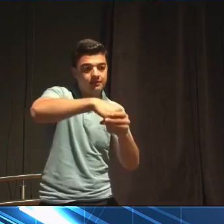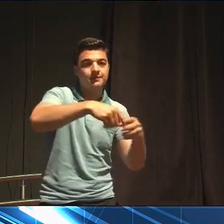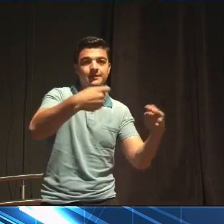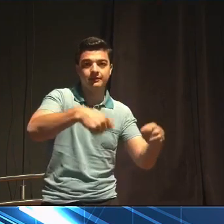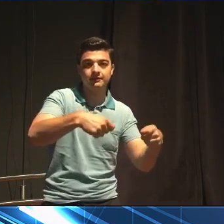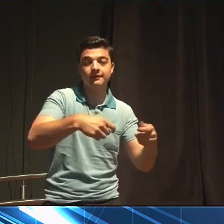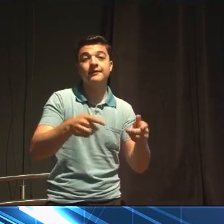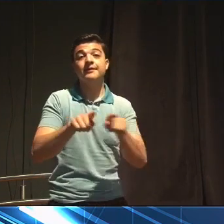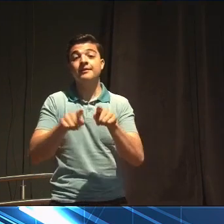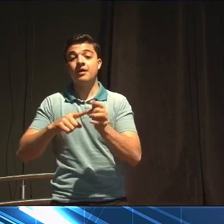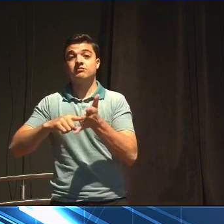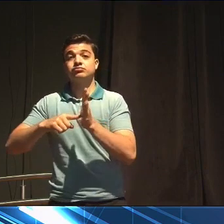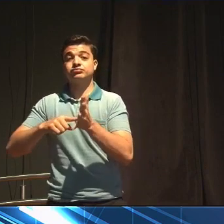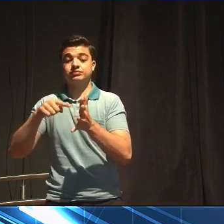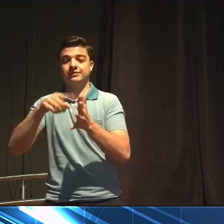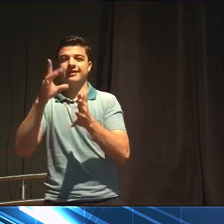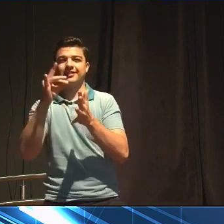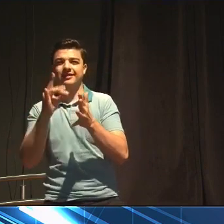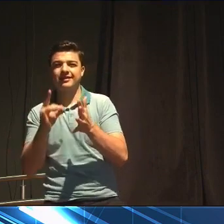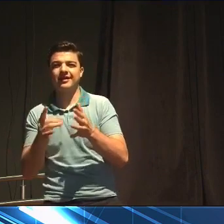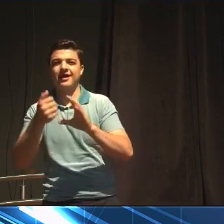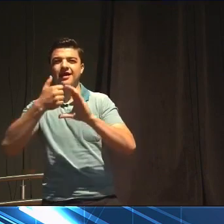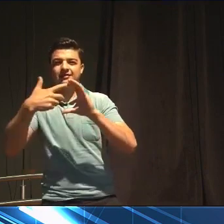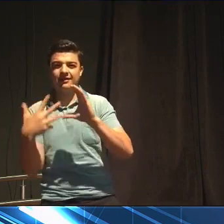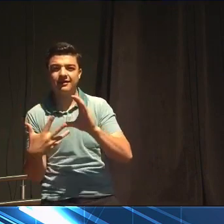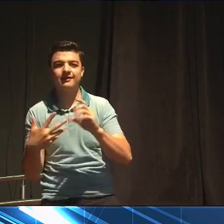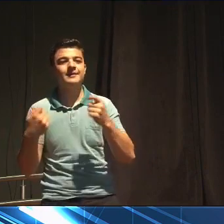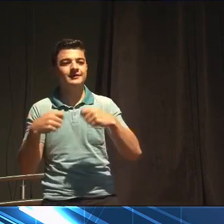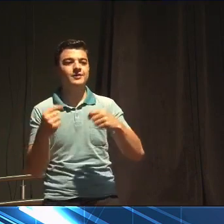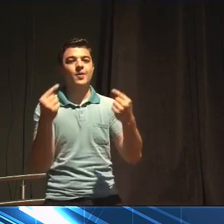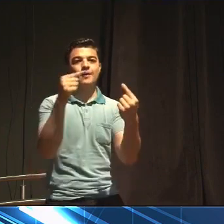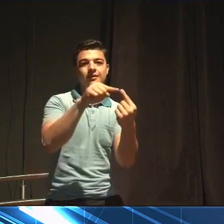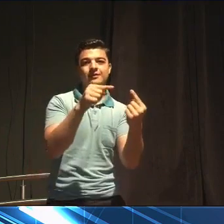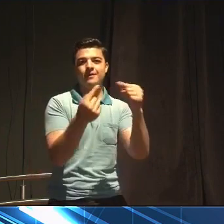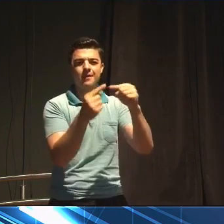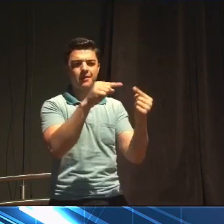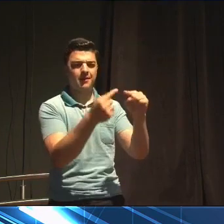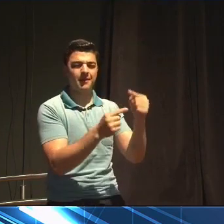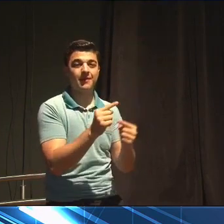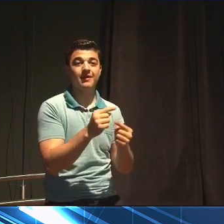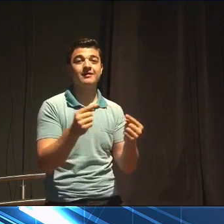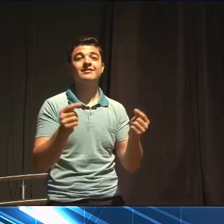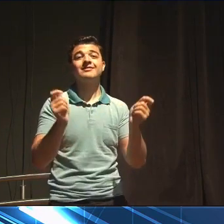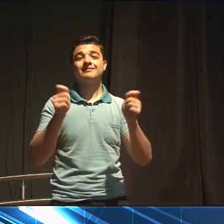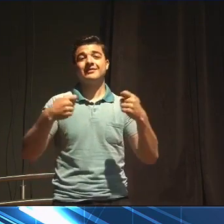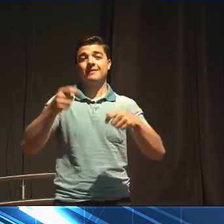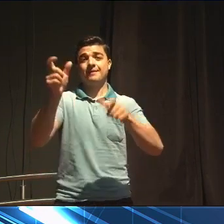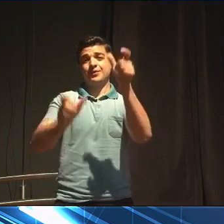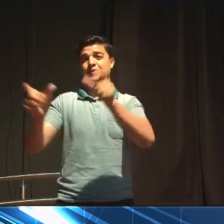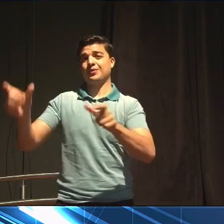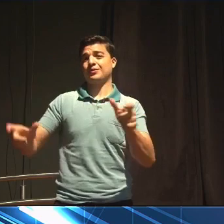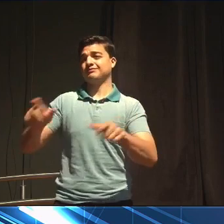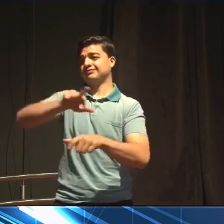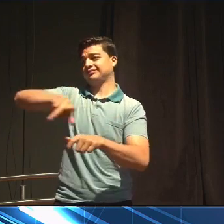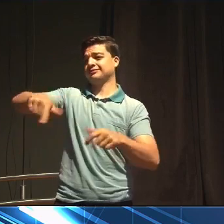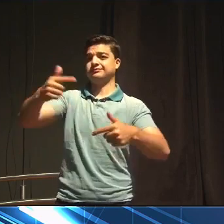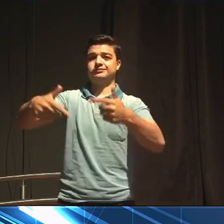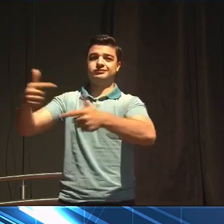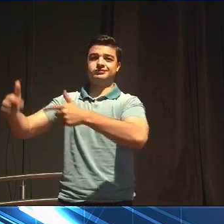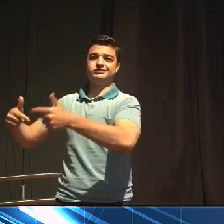precisar puxar aquele carro. Então, a integração entre muitas áreas profissionais diferentes. A